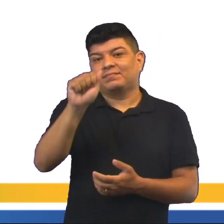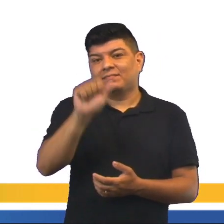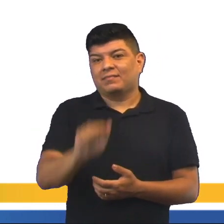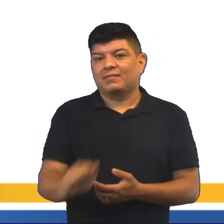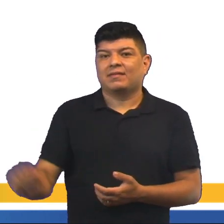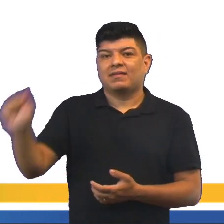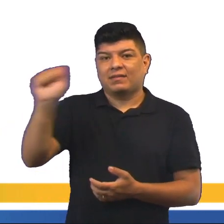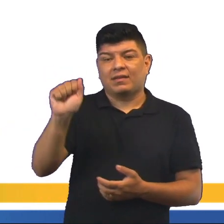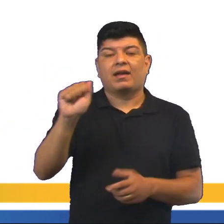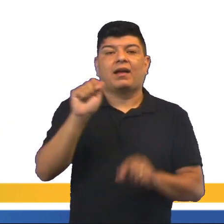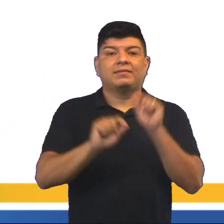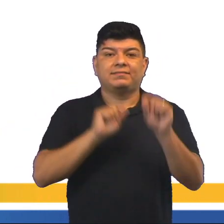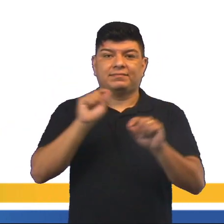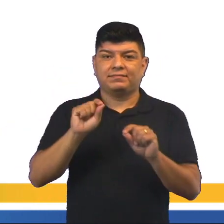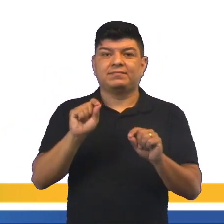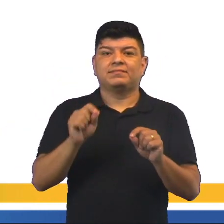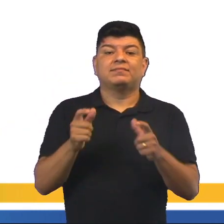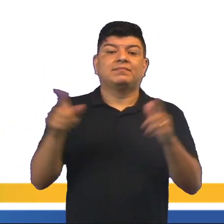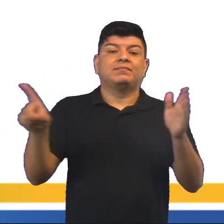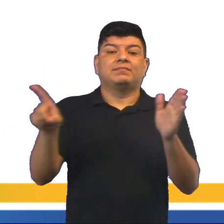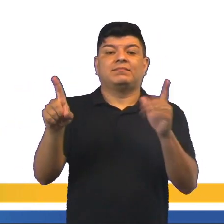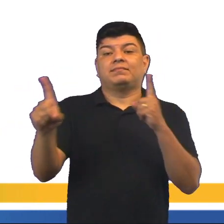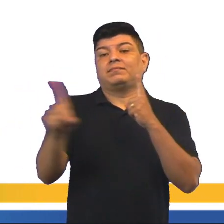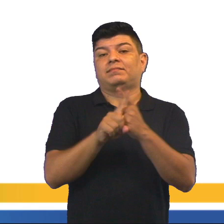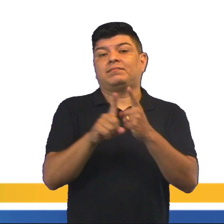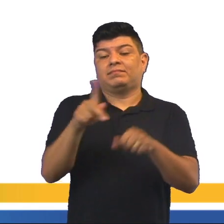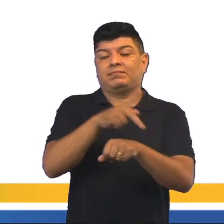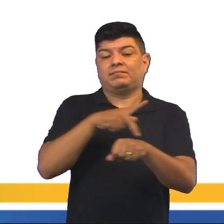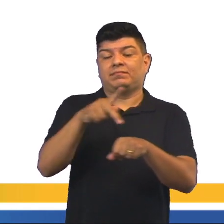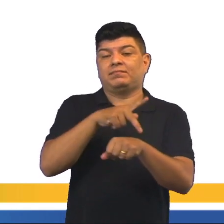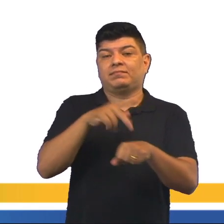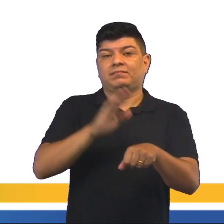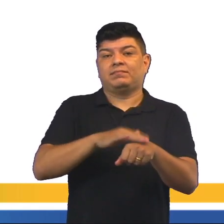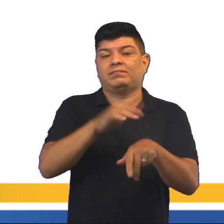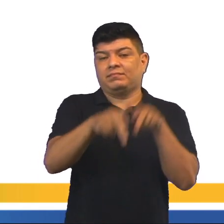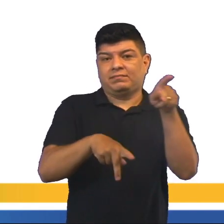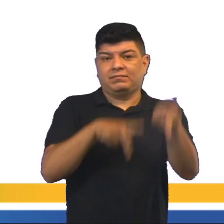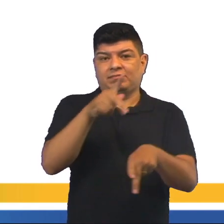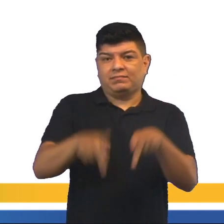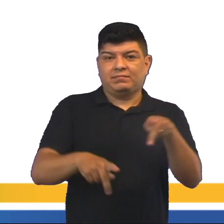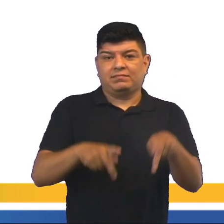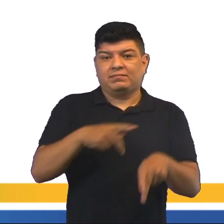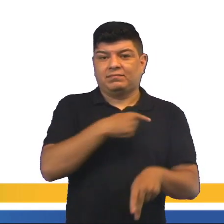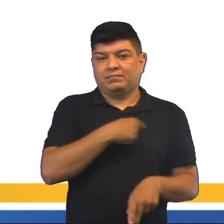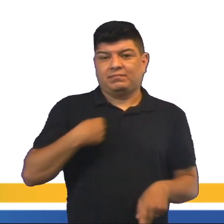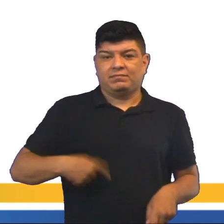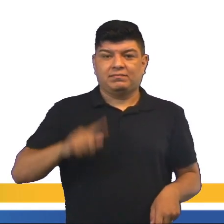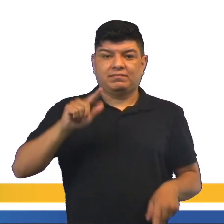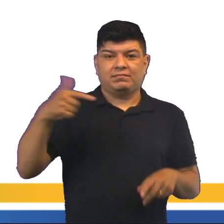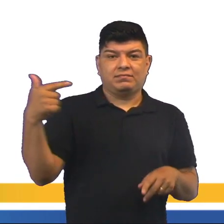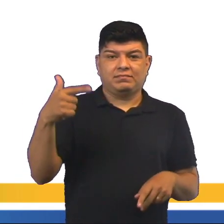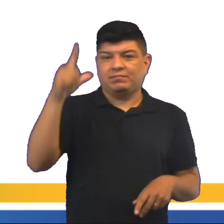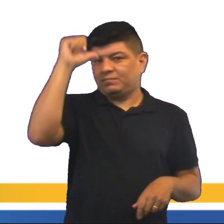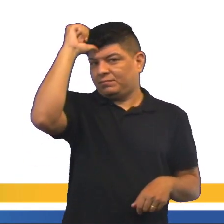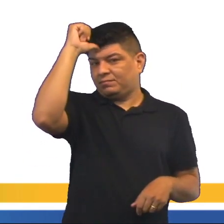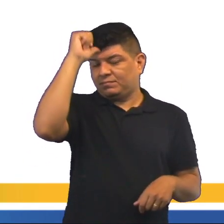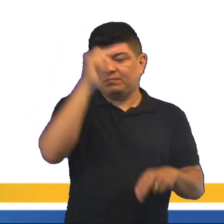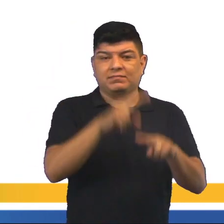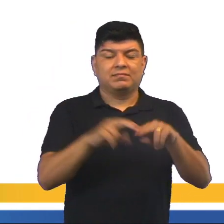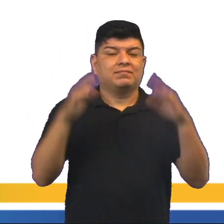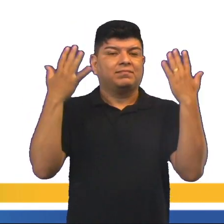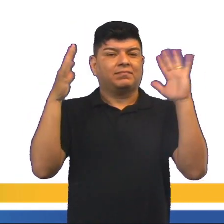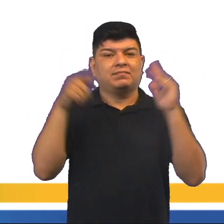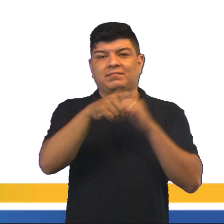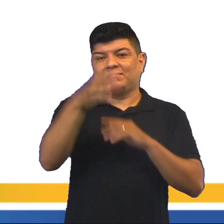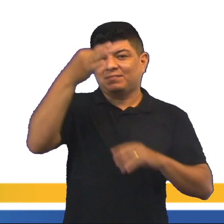asiático. Nós falamos que no continente asiático se encontra o país mais populoso do mundo, que é a China. Em seguida vem a Índia. Então,